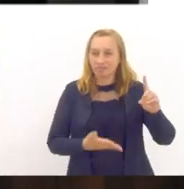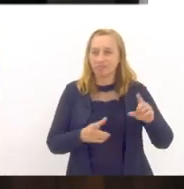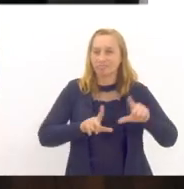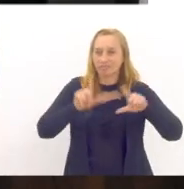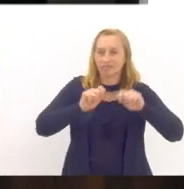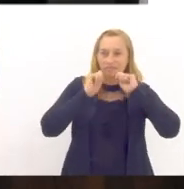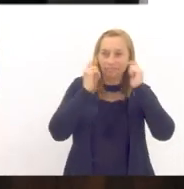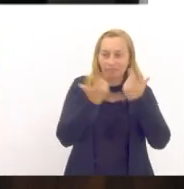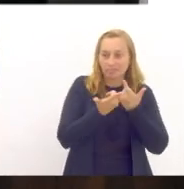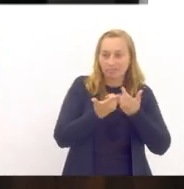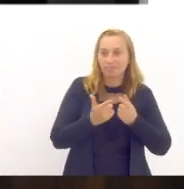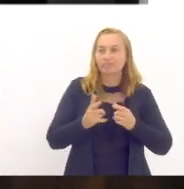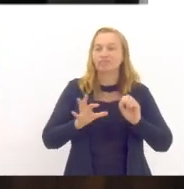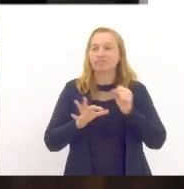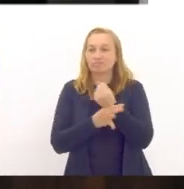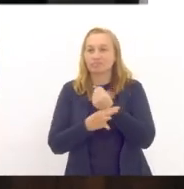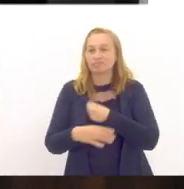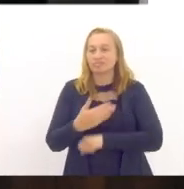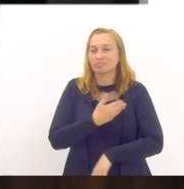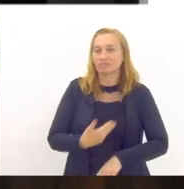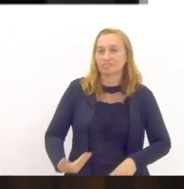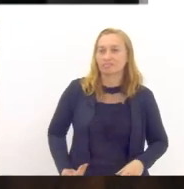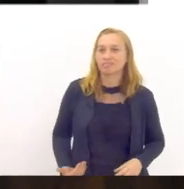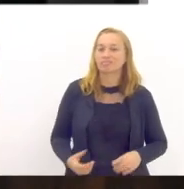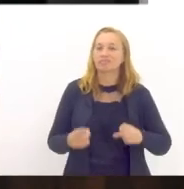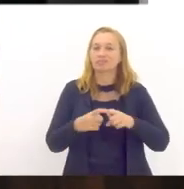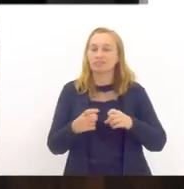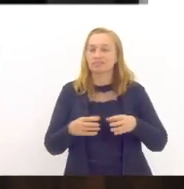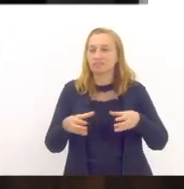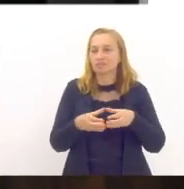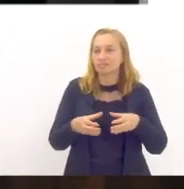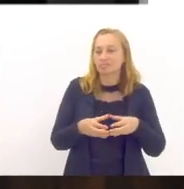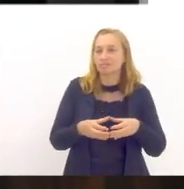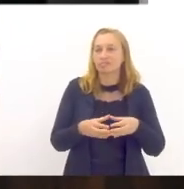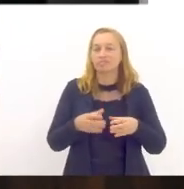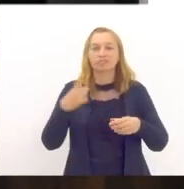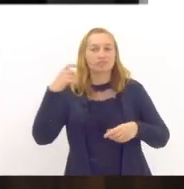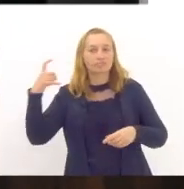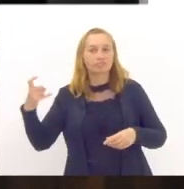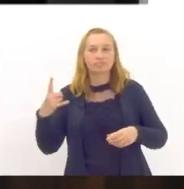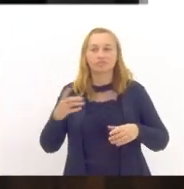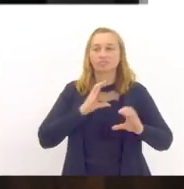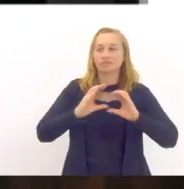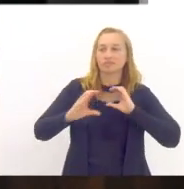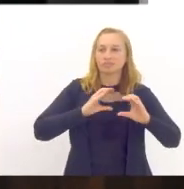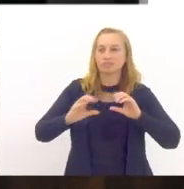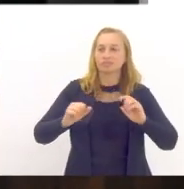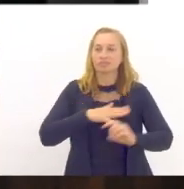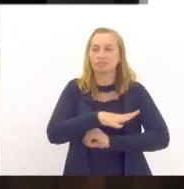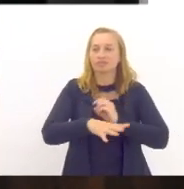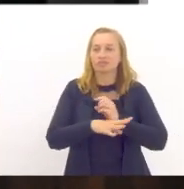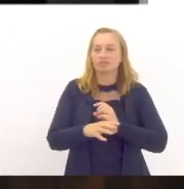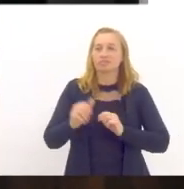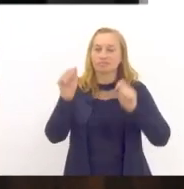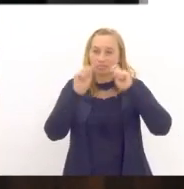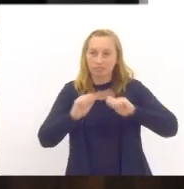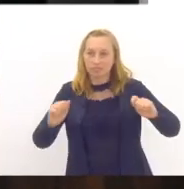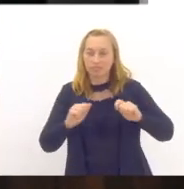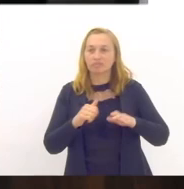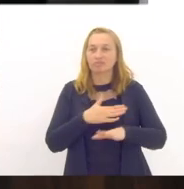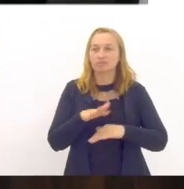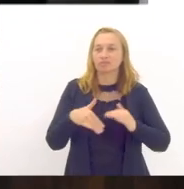Alerj, cerimonial, segurança, departamento médico, departamento de som, comunicação social, assessores e